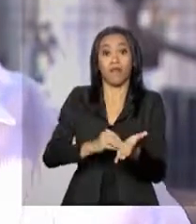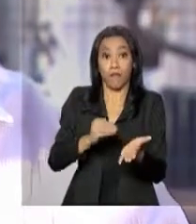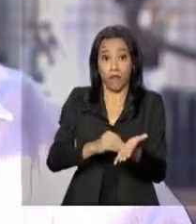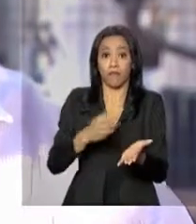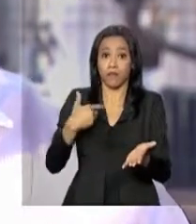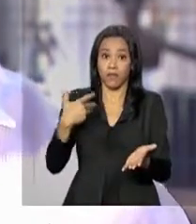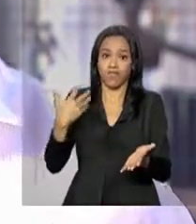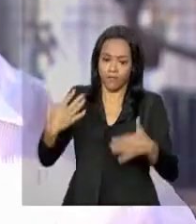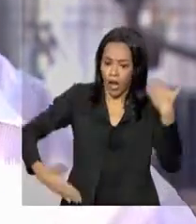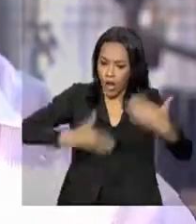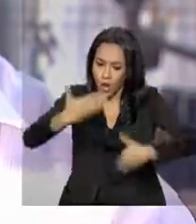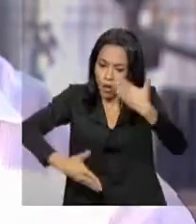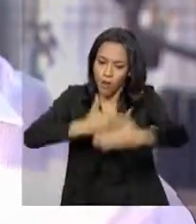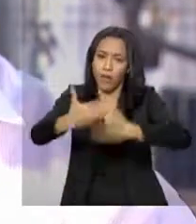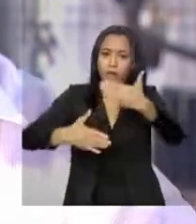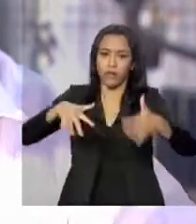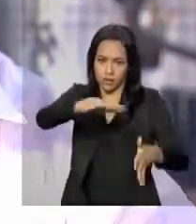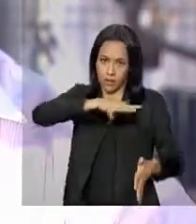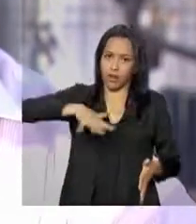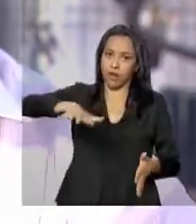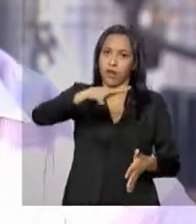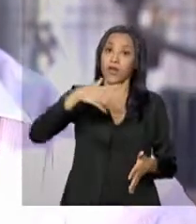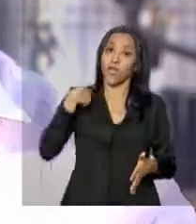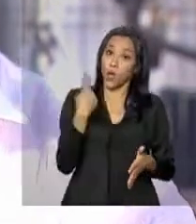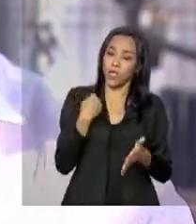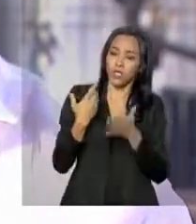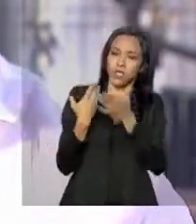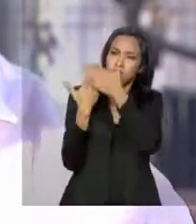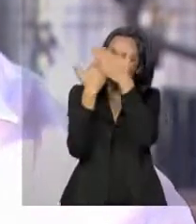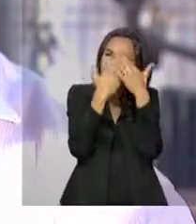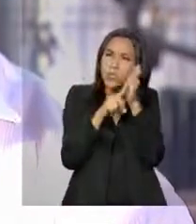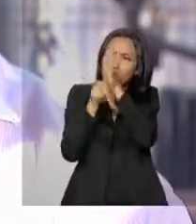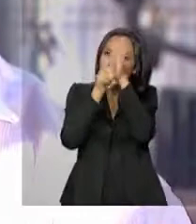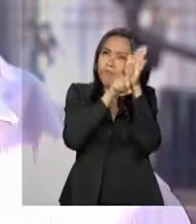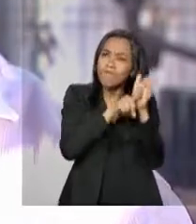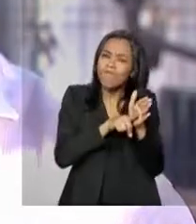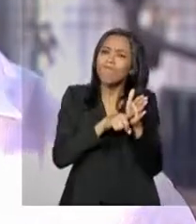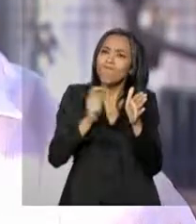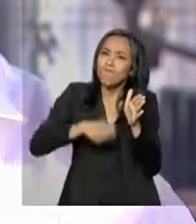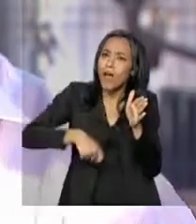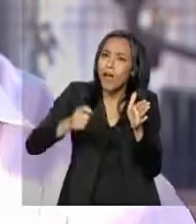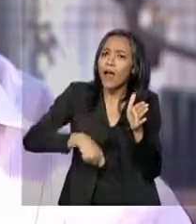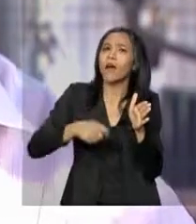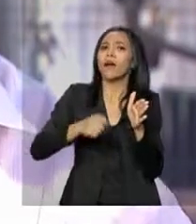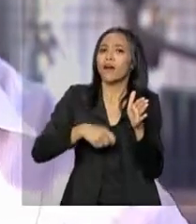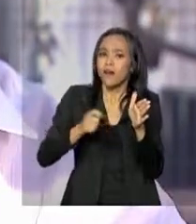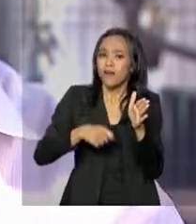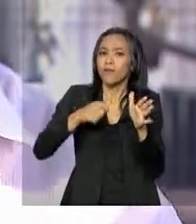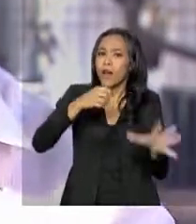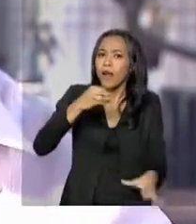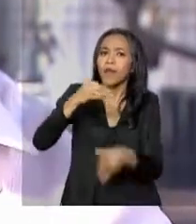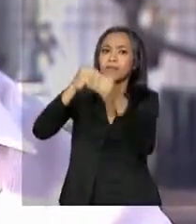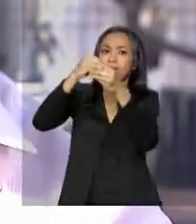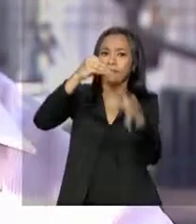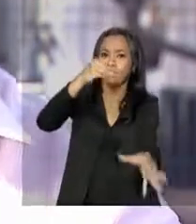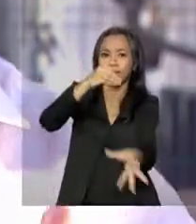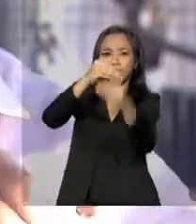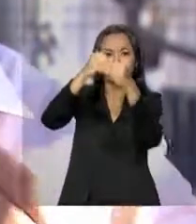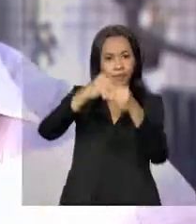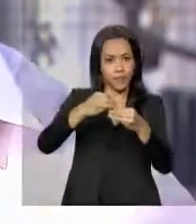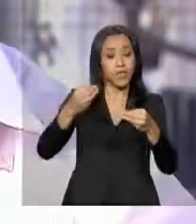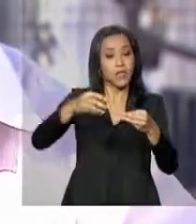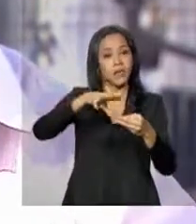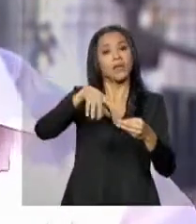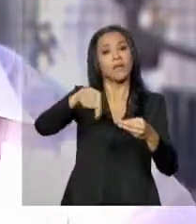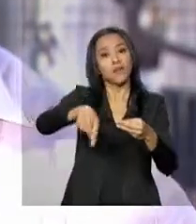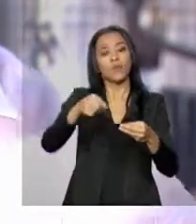A gente estuda e vê que tem possibilidade, desse adicionamento do biodiesel no